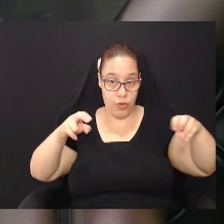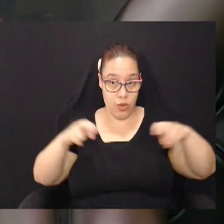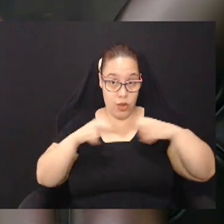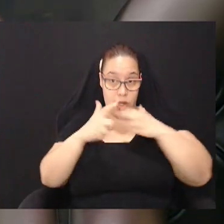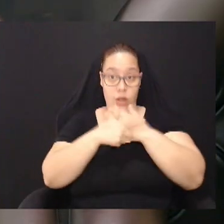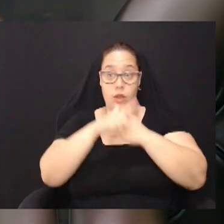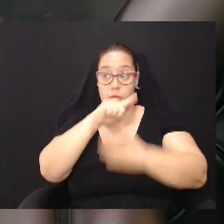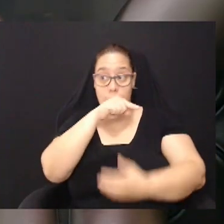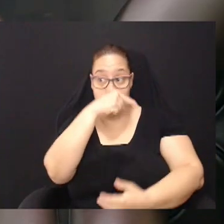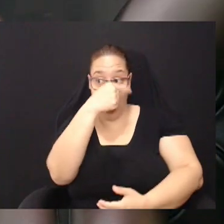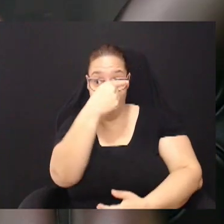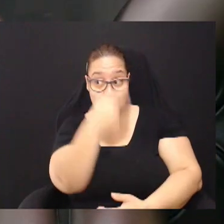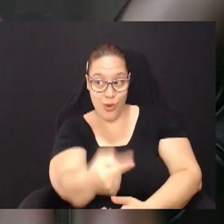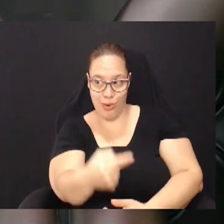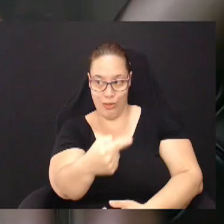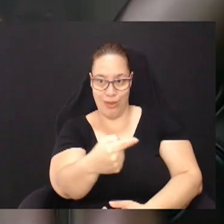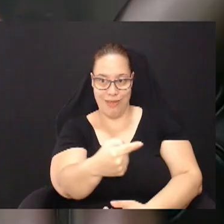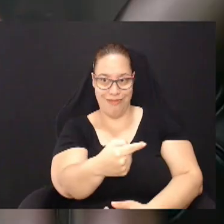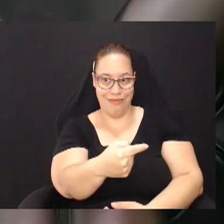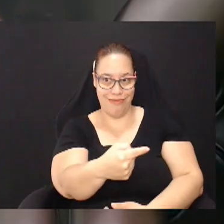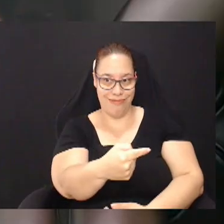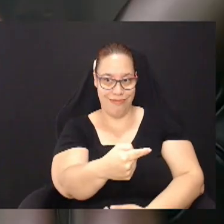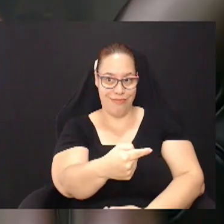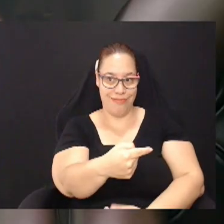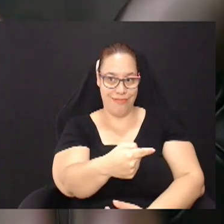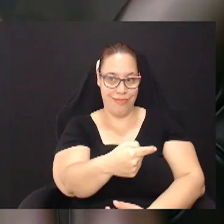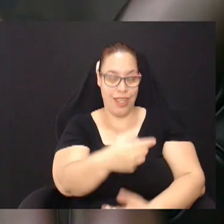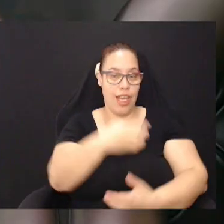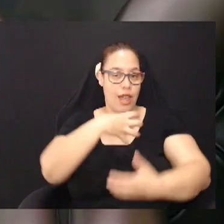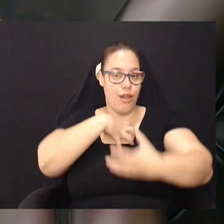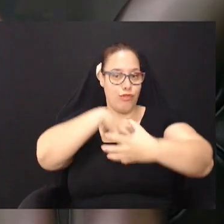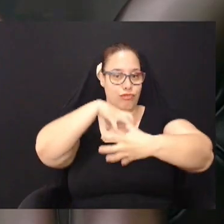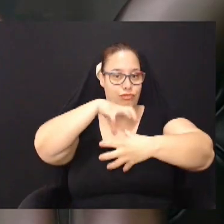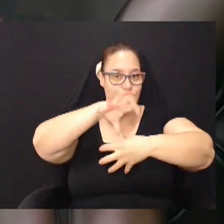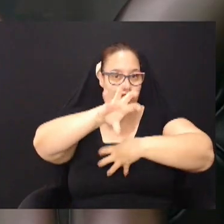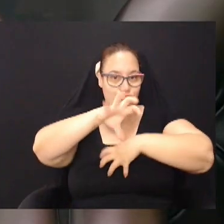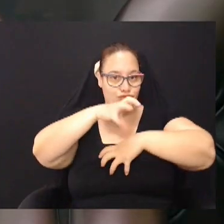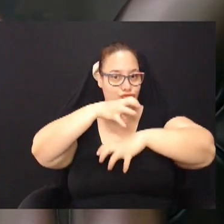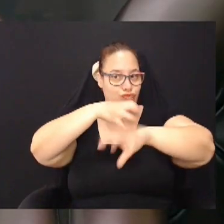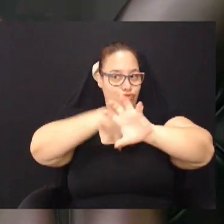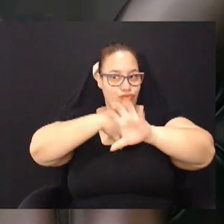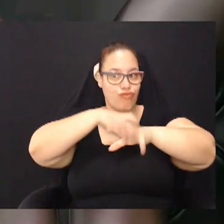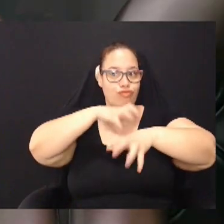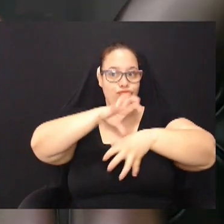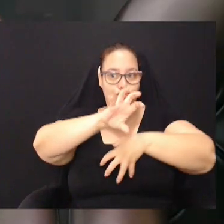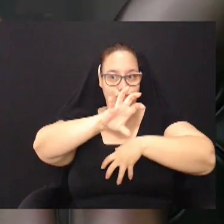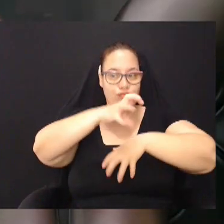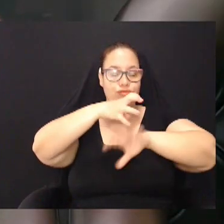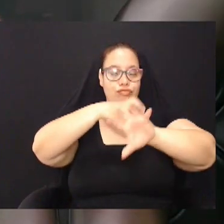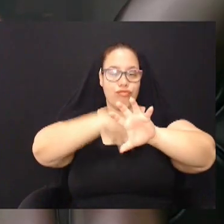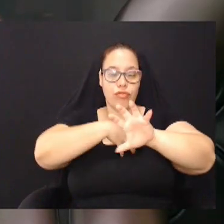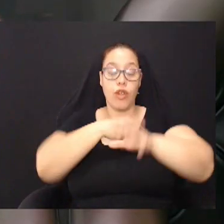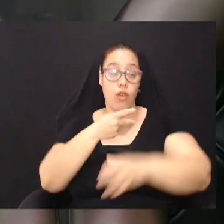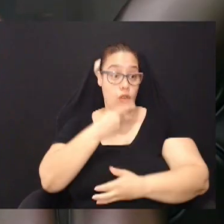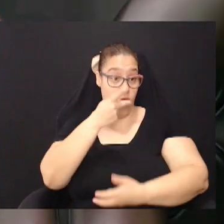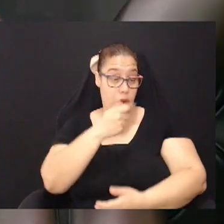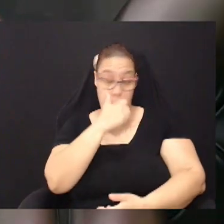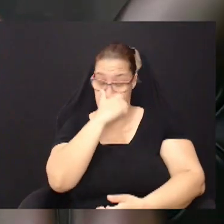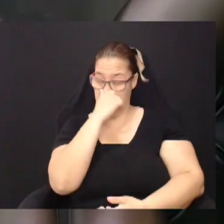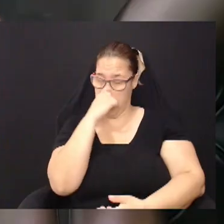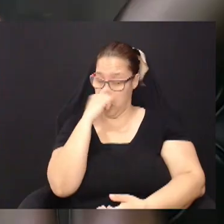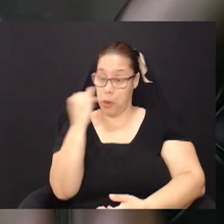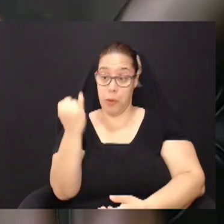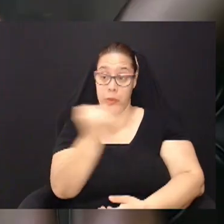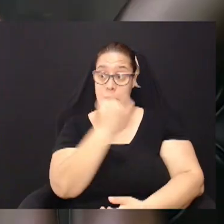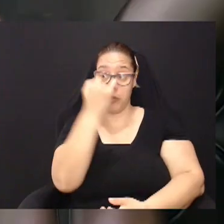outras, Ah, e aí você Perfeito. estimula essa Exato, empatia, né, que exato. Uhum. você estava falando que é fundamental pra gente,